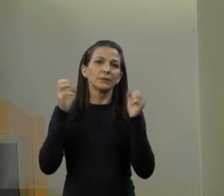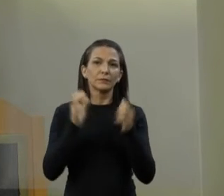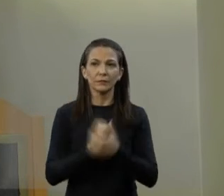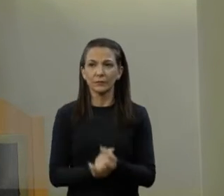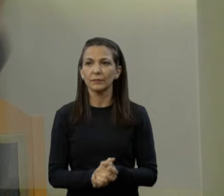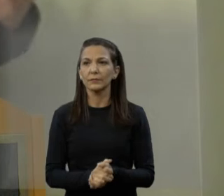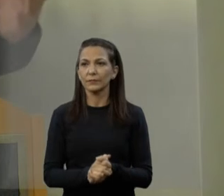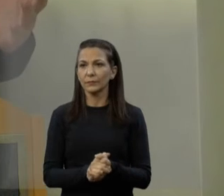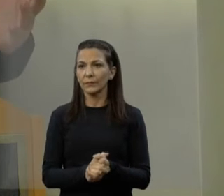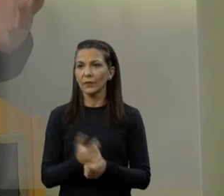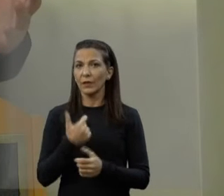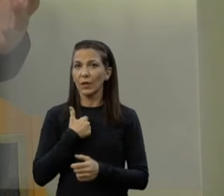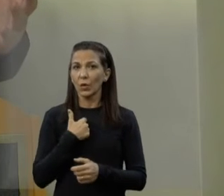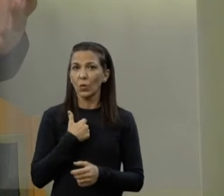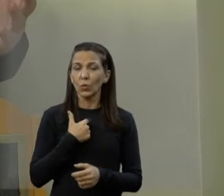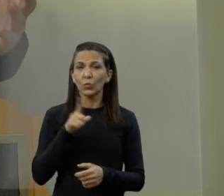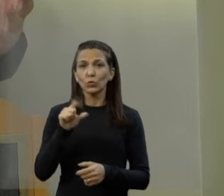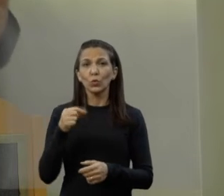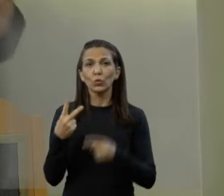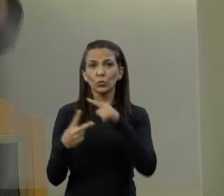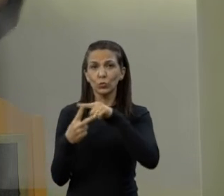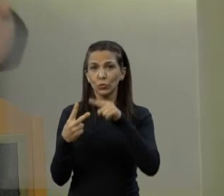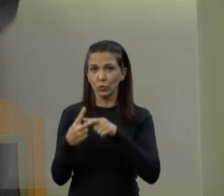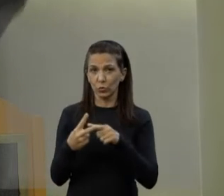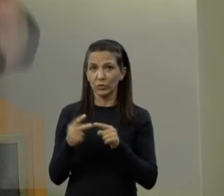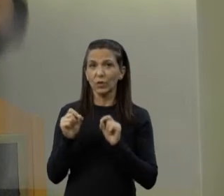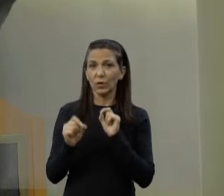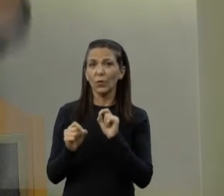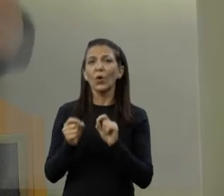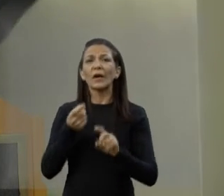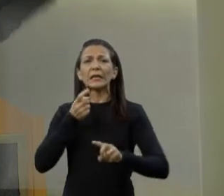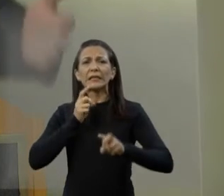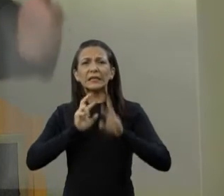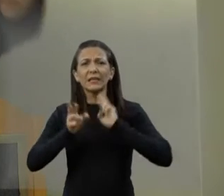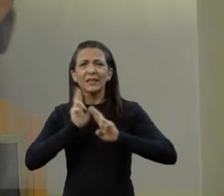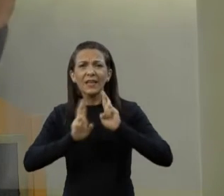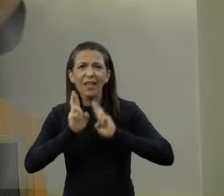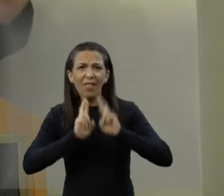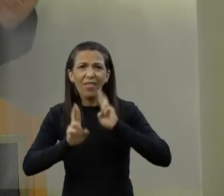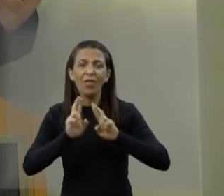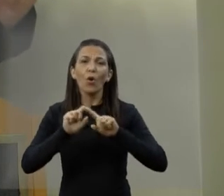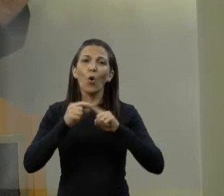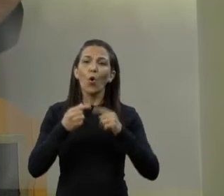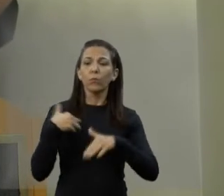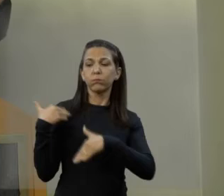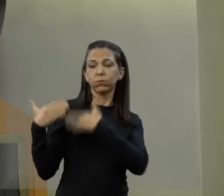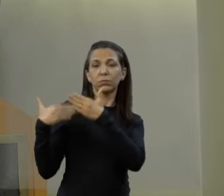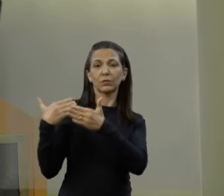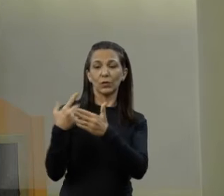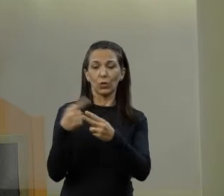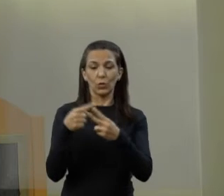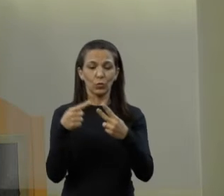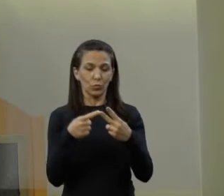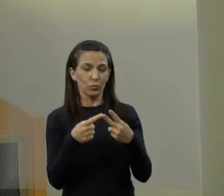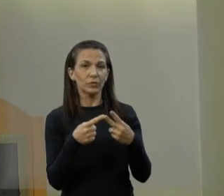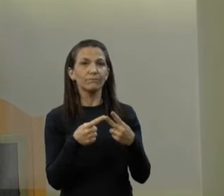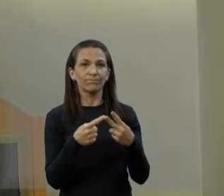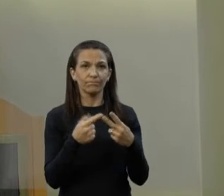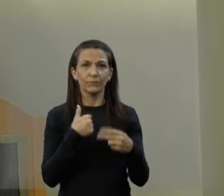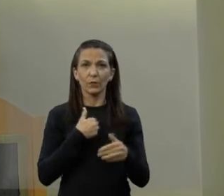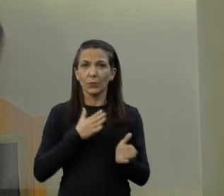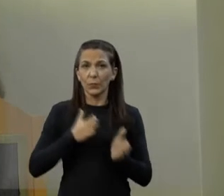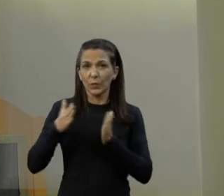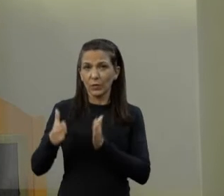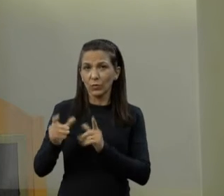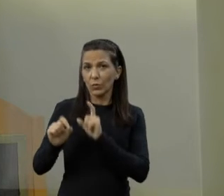casa eu tenho duas opções criticar criticar criticar e apontar defeito ou construir e trazer recurso